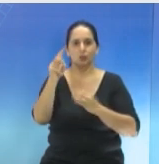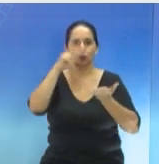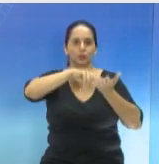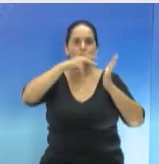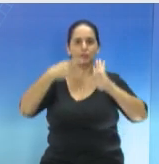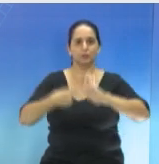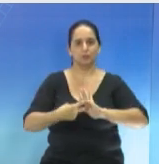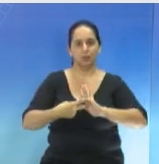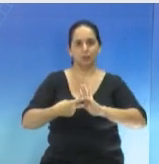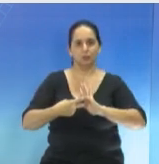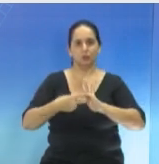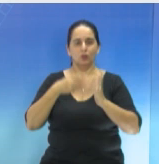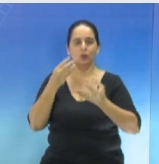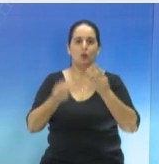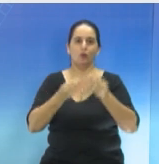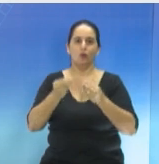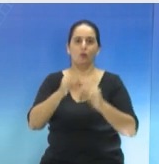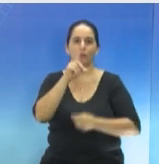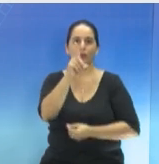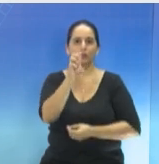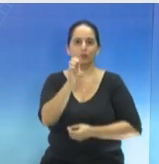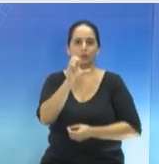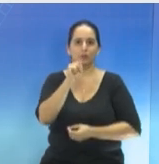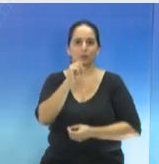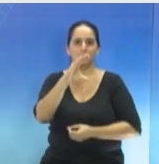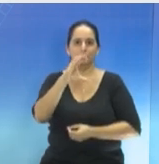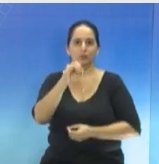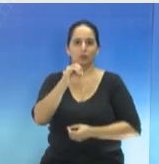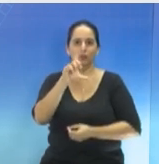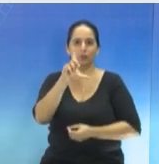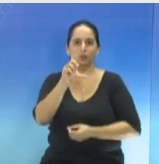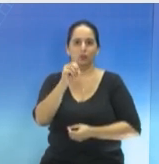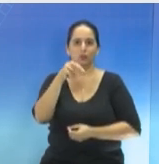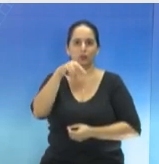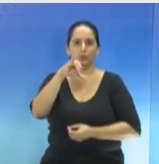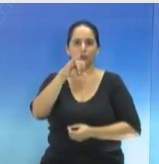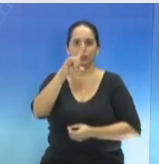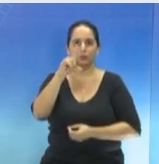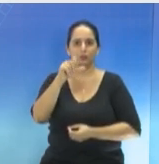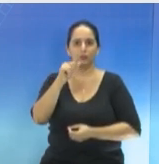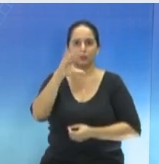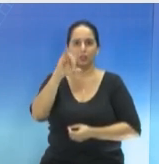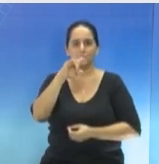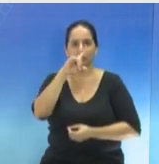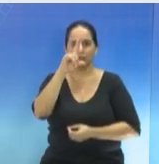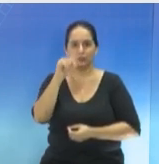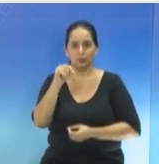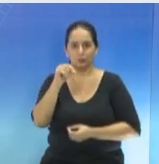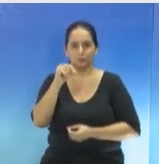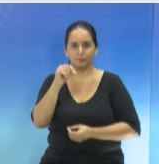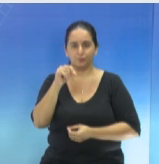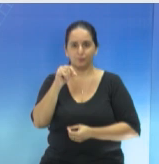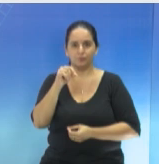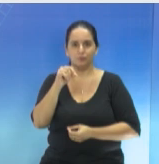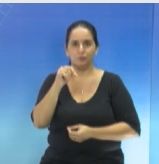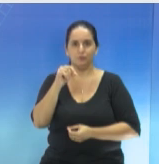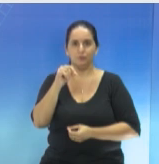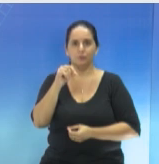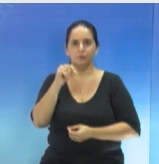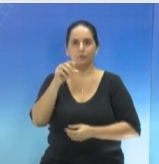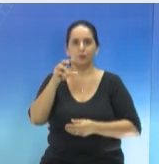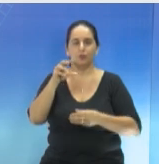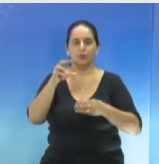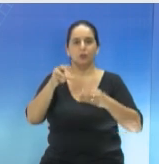nas expressões descolonização estética e discurso midiático publicitário. Gente, em resumo, em artigo